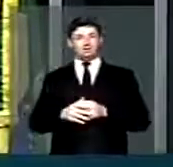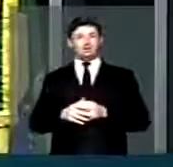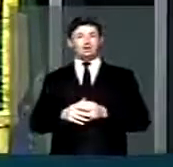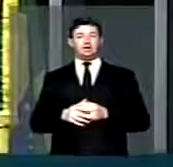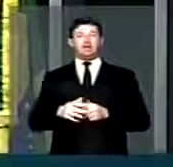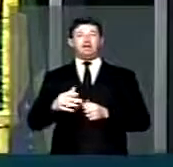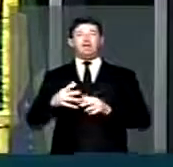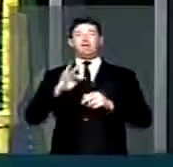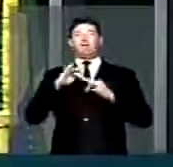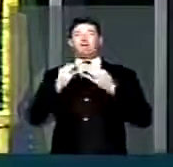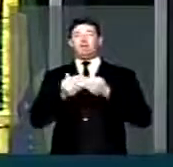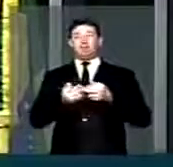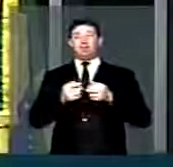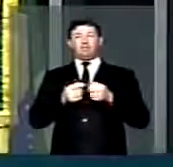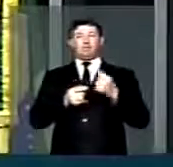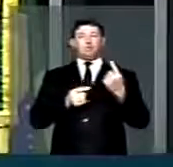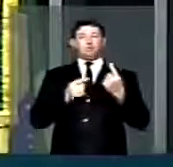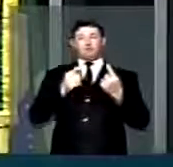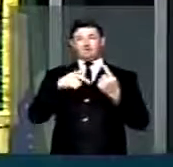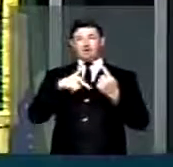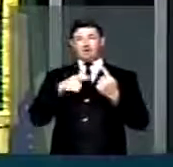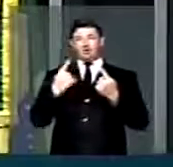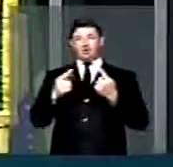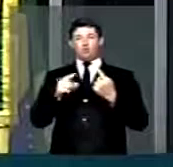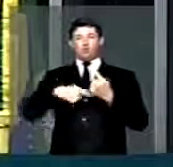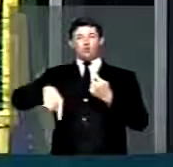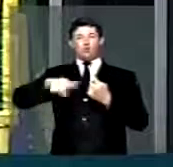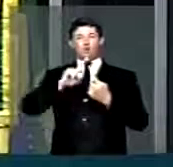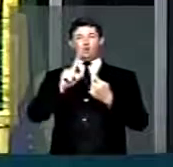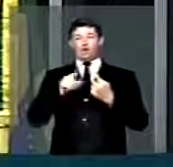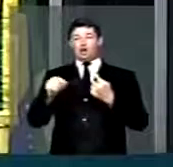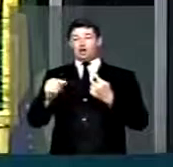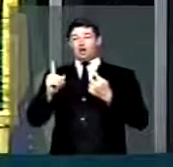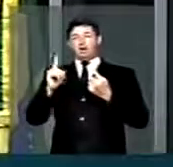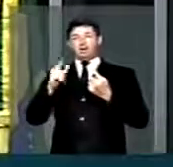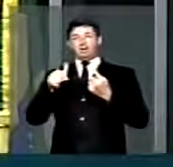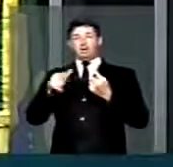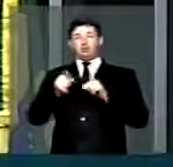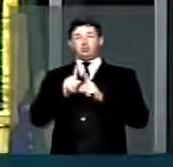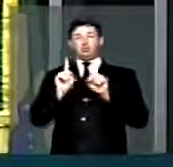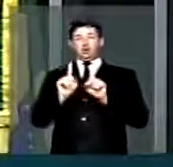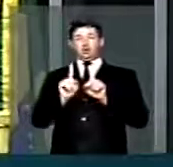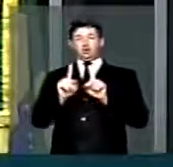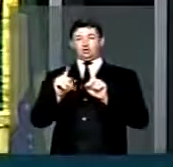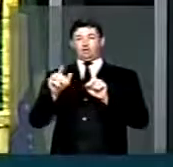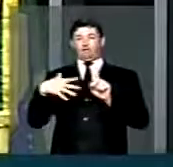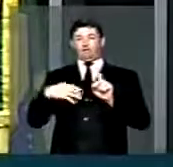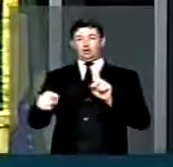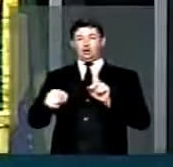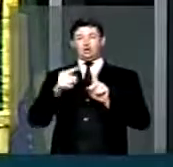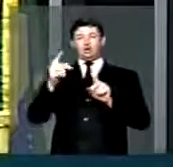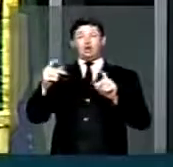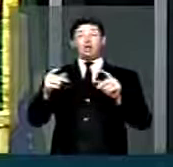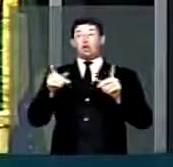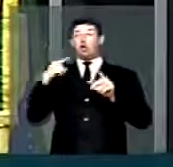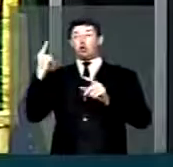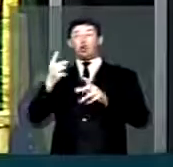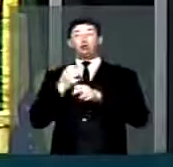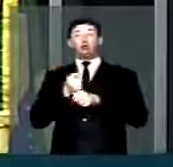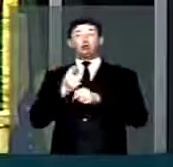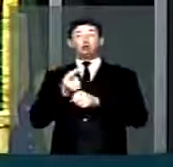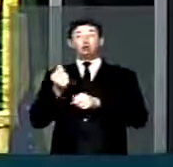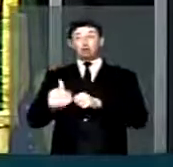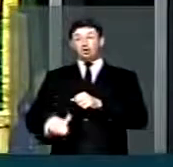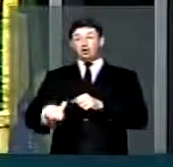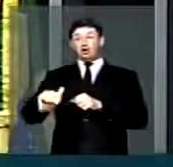e começa a comprar motocicleta, dá a entrada para um carrinho, começa a melhorar, pintar a casa, arrumar a casa. Por quê? Os meninos